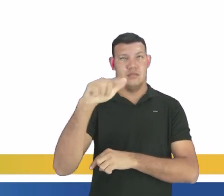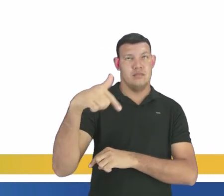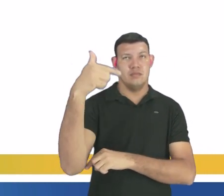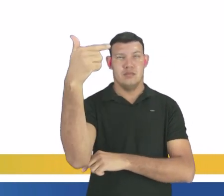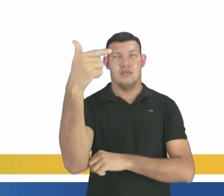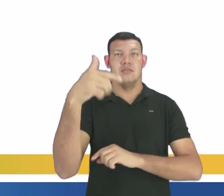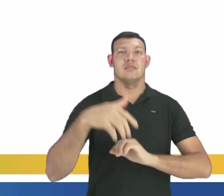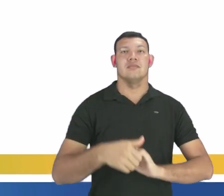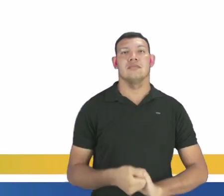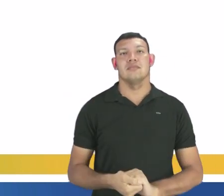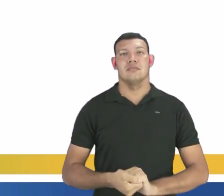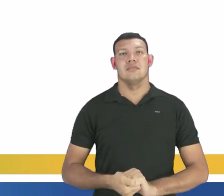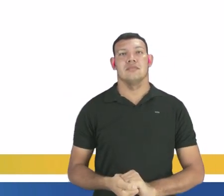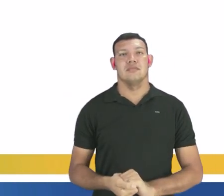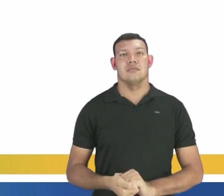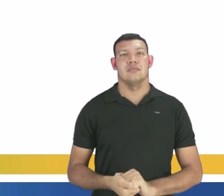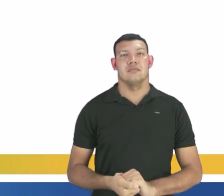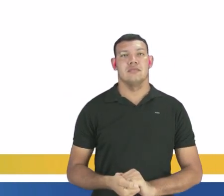elevado ao quadrado.